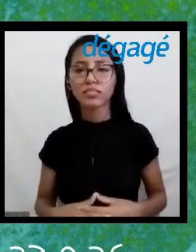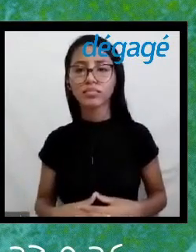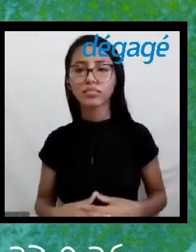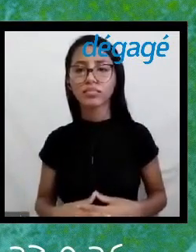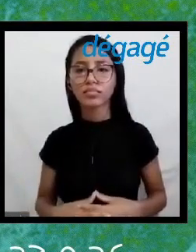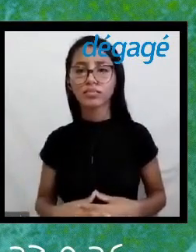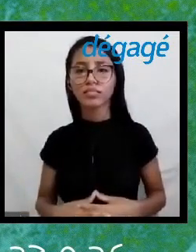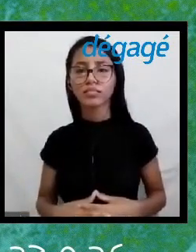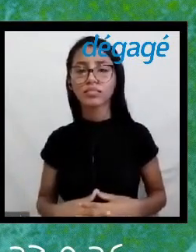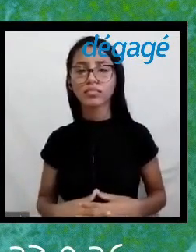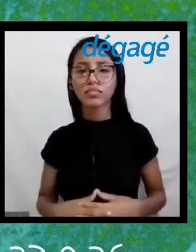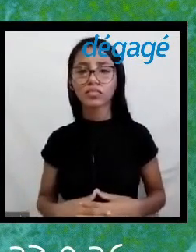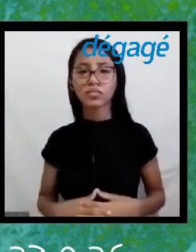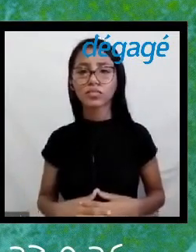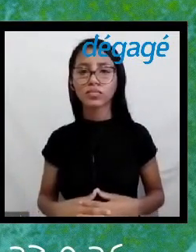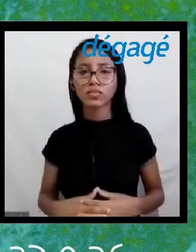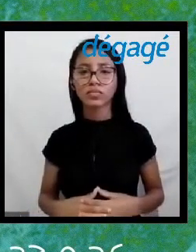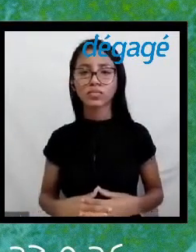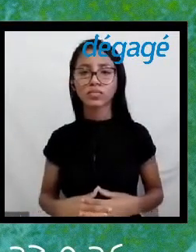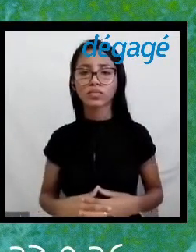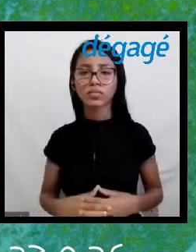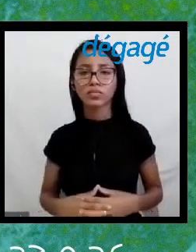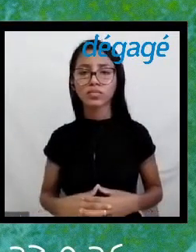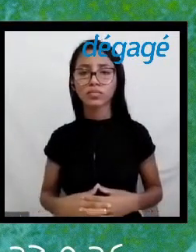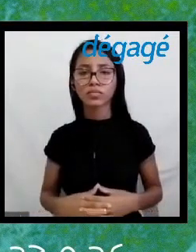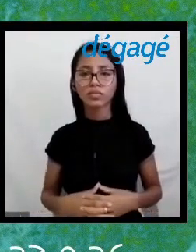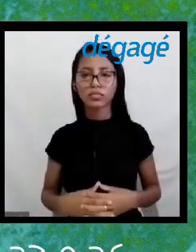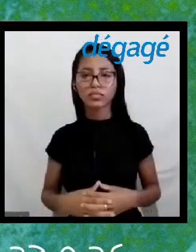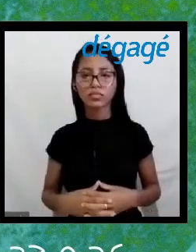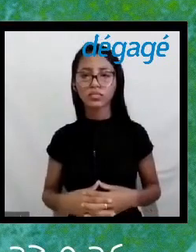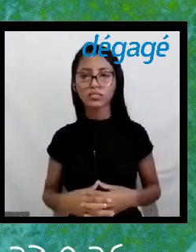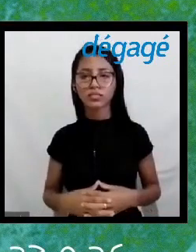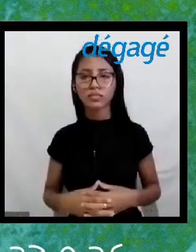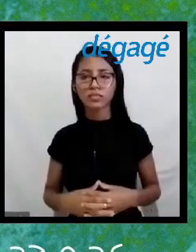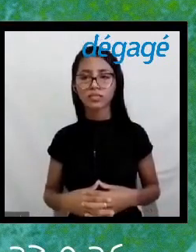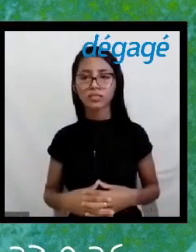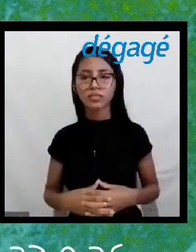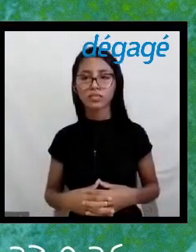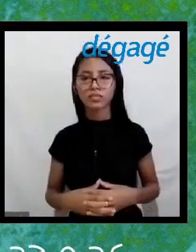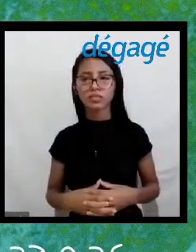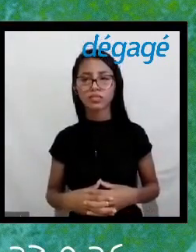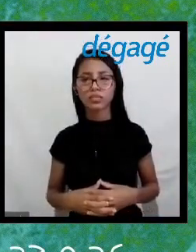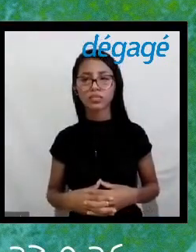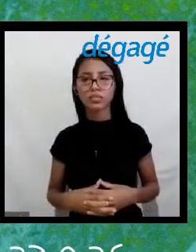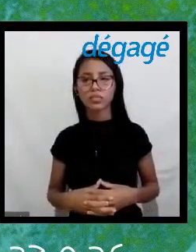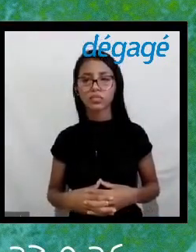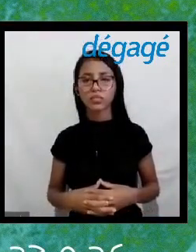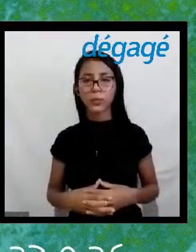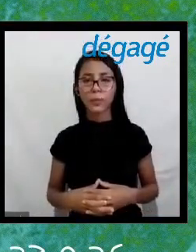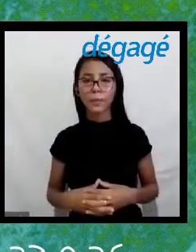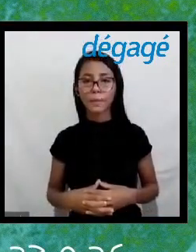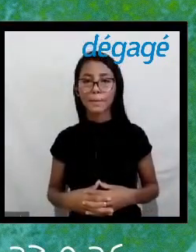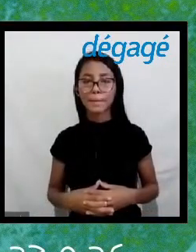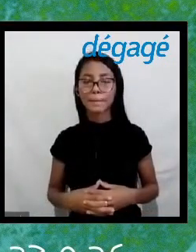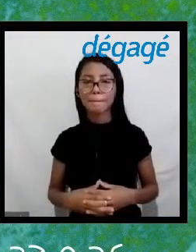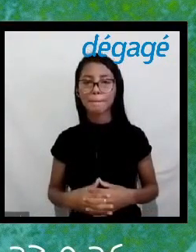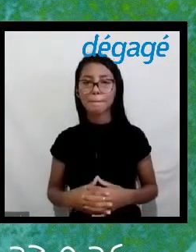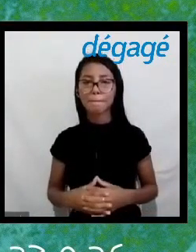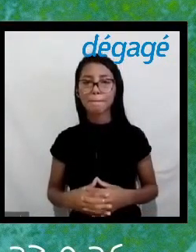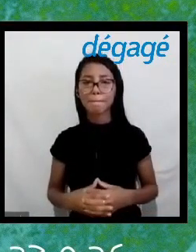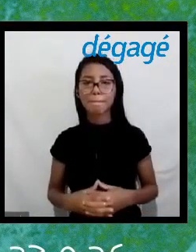as questões para o Fábio para ele pensar. Acho interessante. E aí depois eu passo a palavra para a Tavi e a Aline para